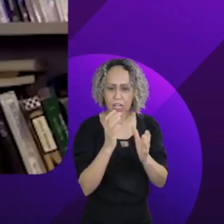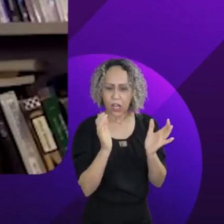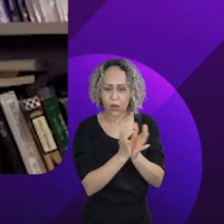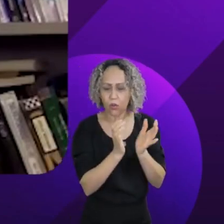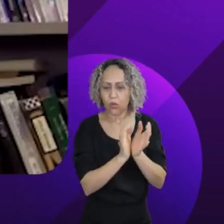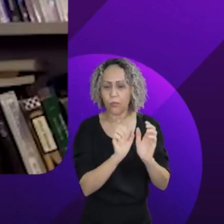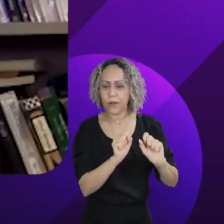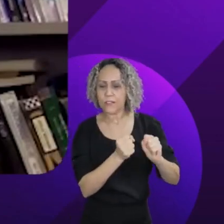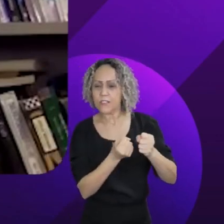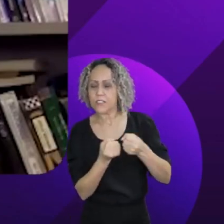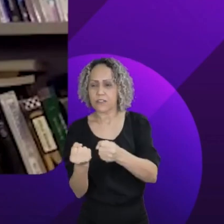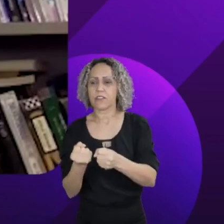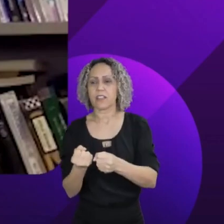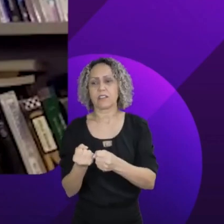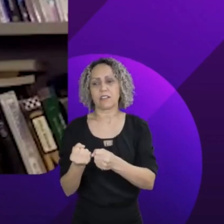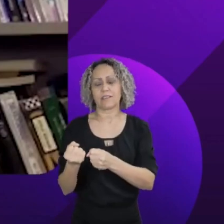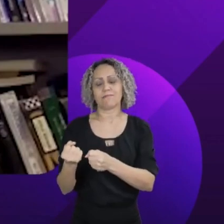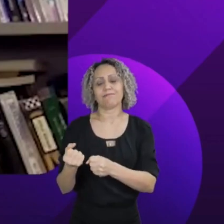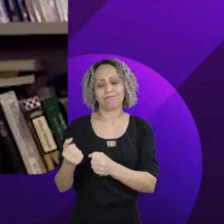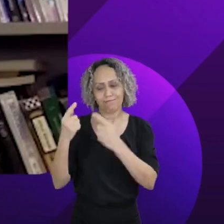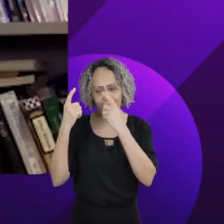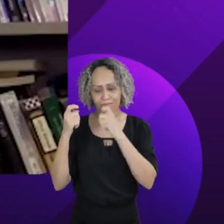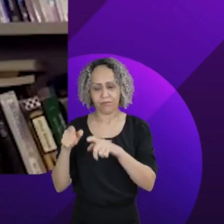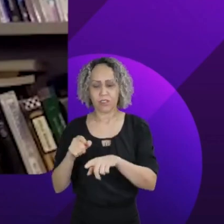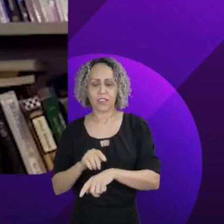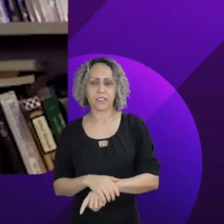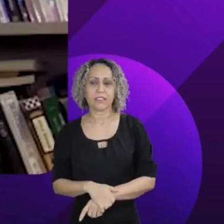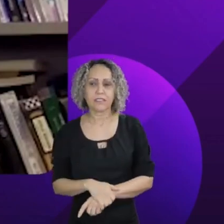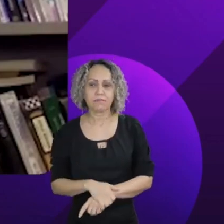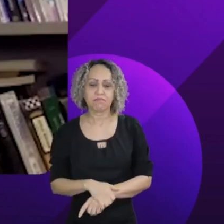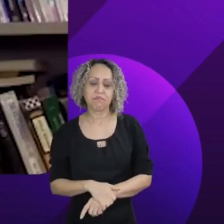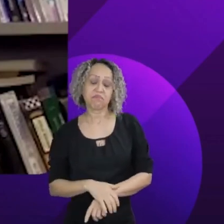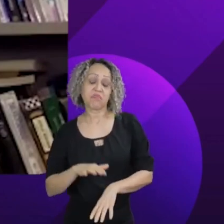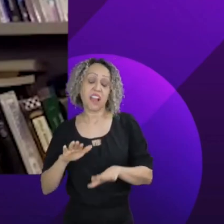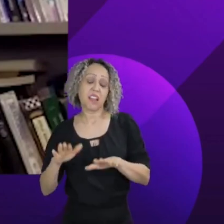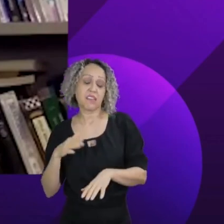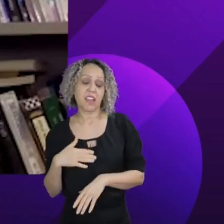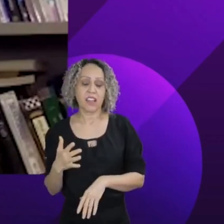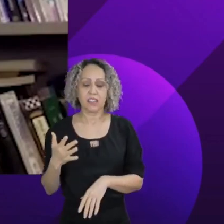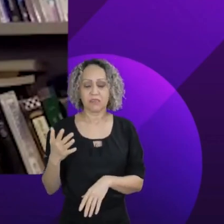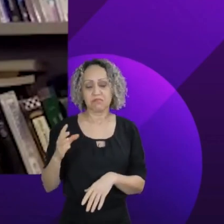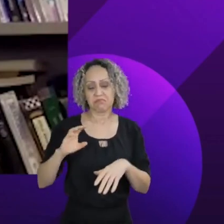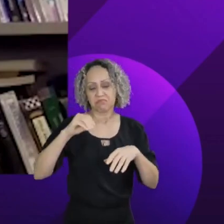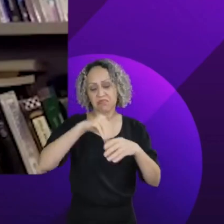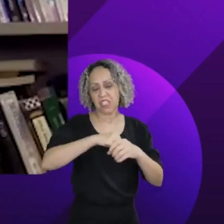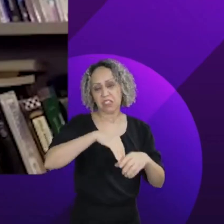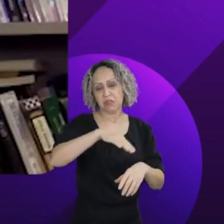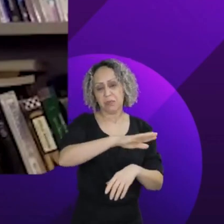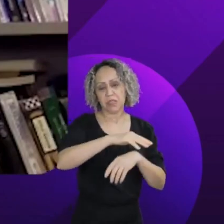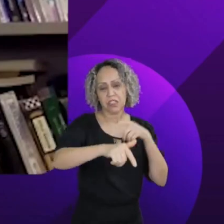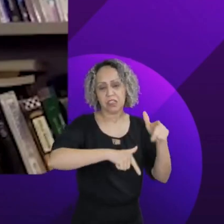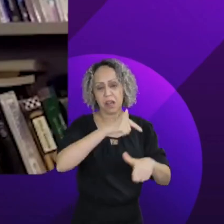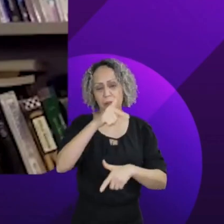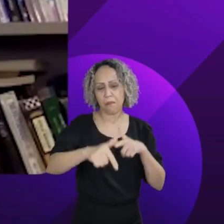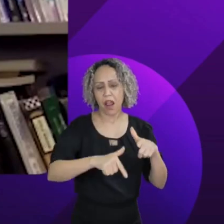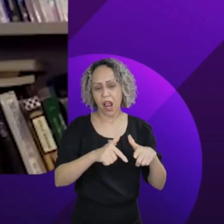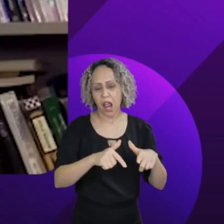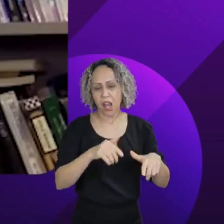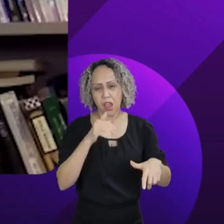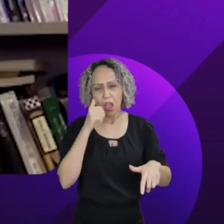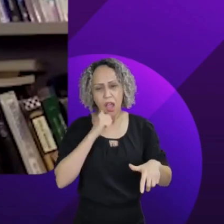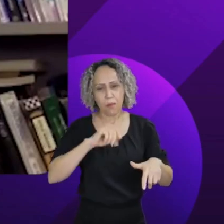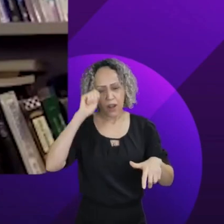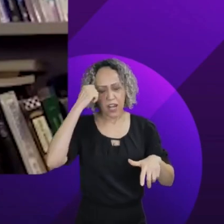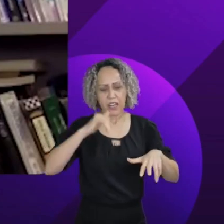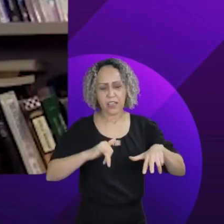sofrem aquelas microagressões, desdém no ambiente de trabalho, né? Isso é muito